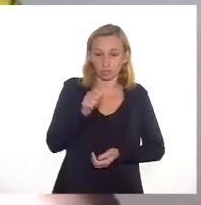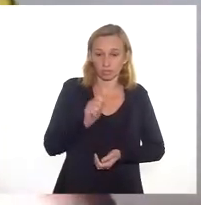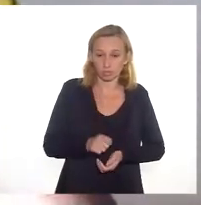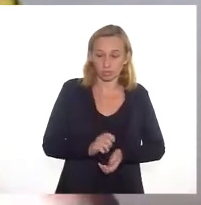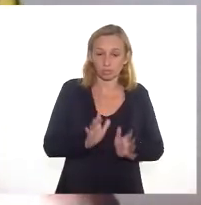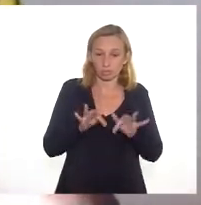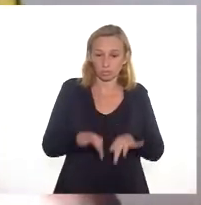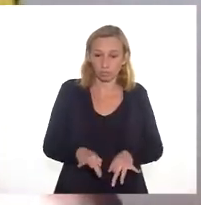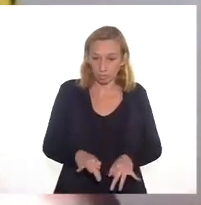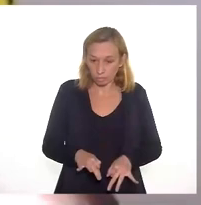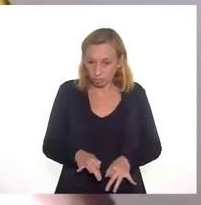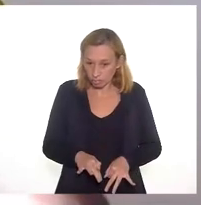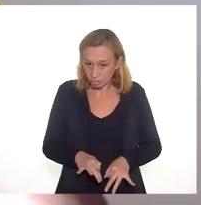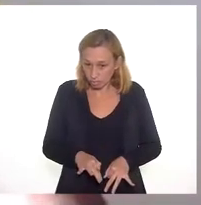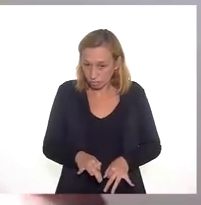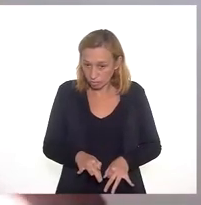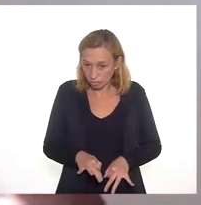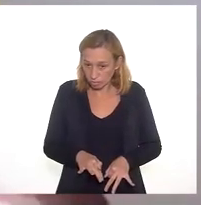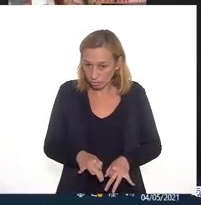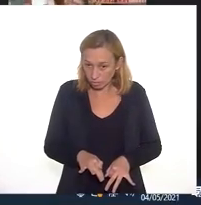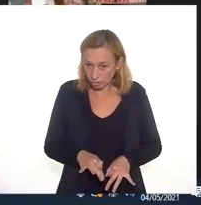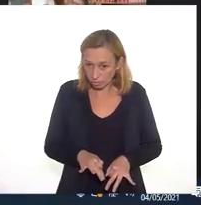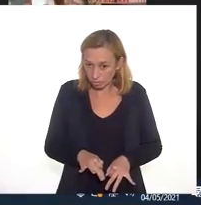fim, eu acho que vale lembrar que